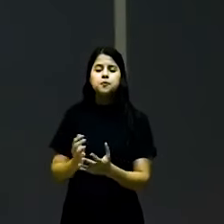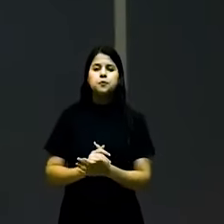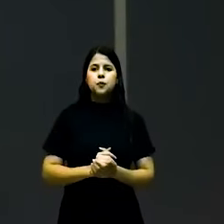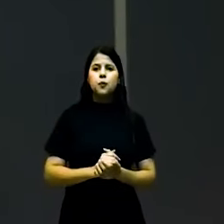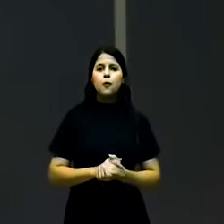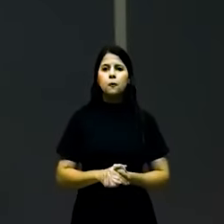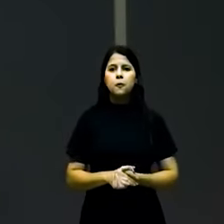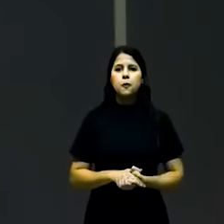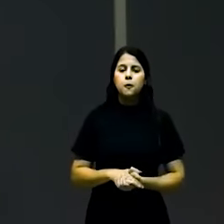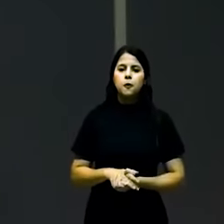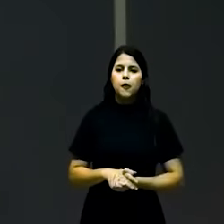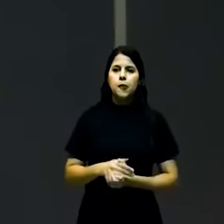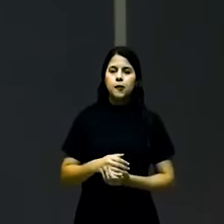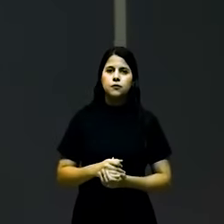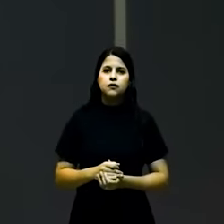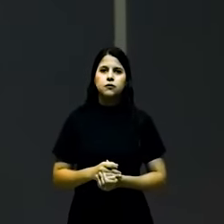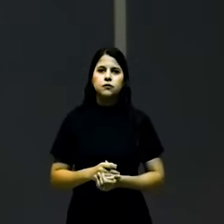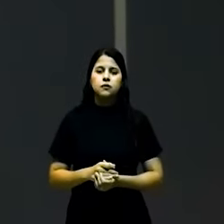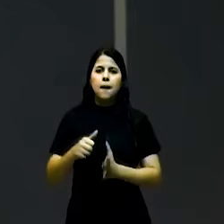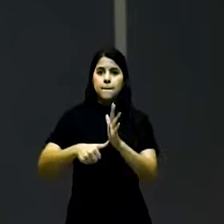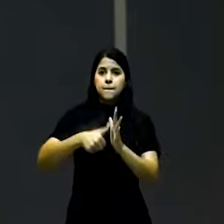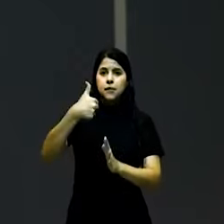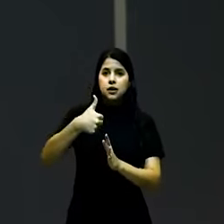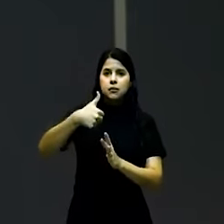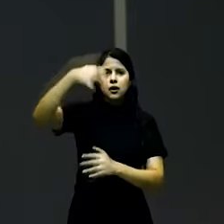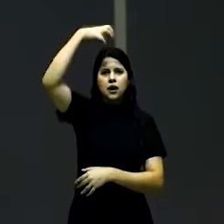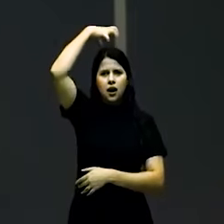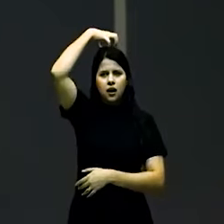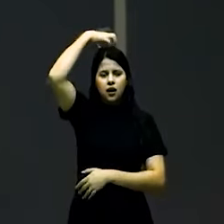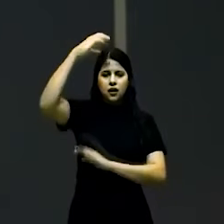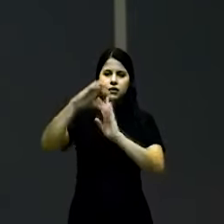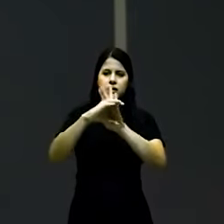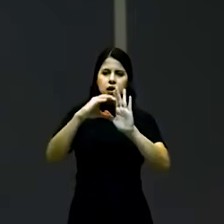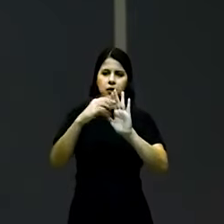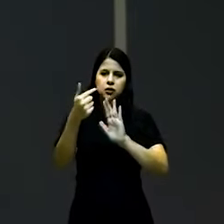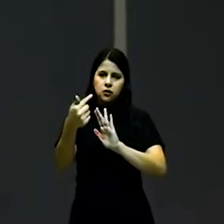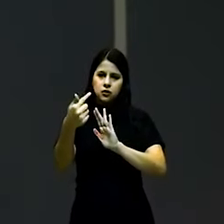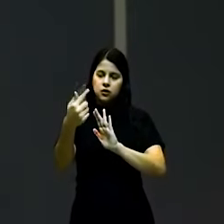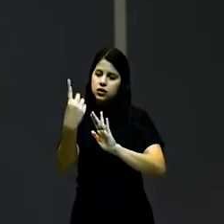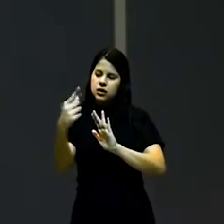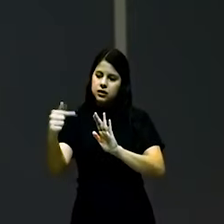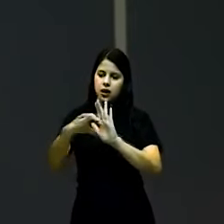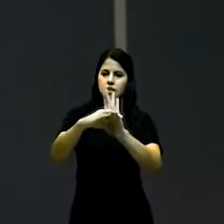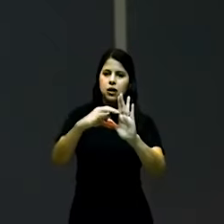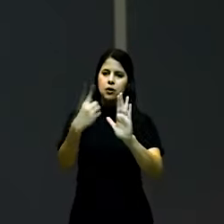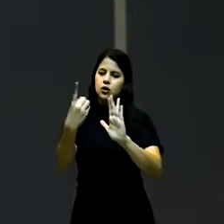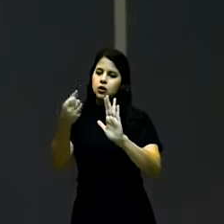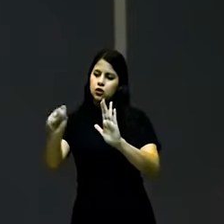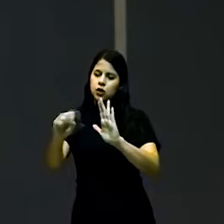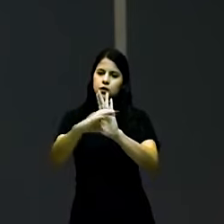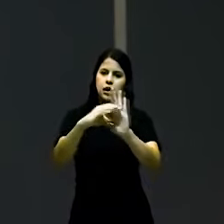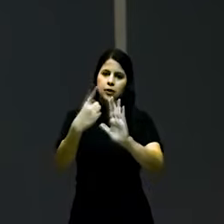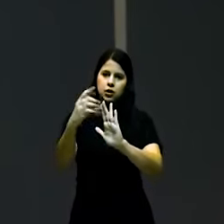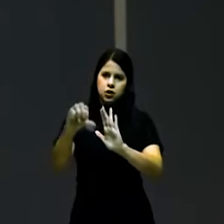vida. Ela está em 1 Reis, capítulo 17, 18, 19. Leia na sua casa,